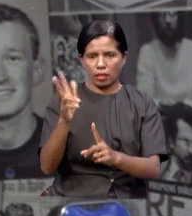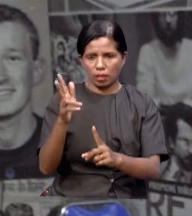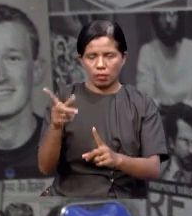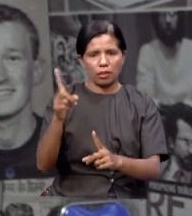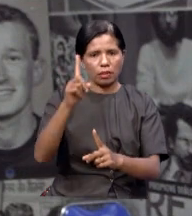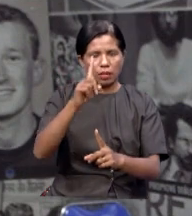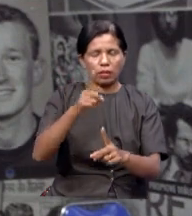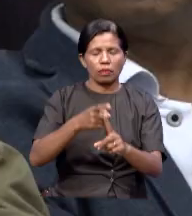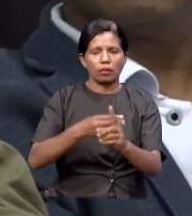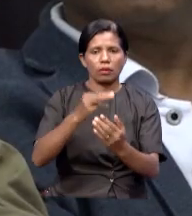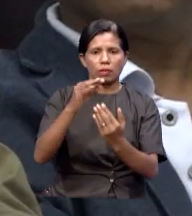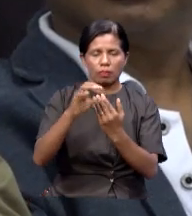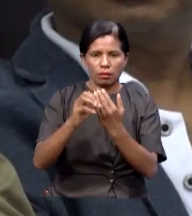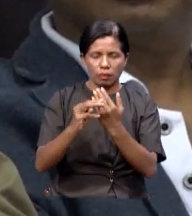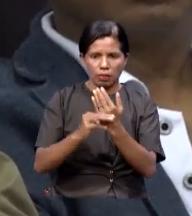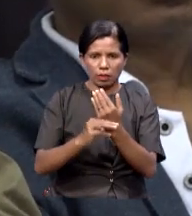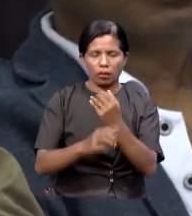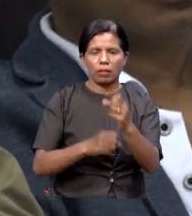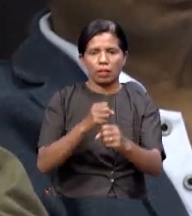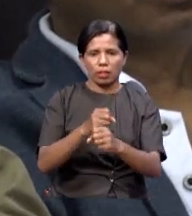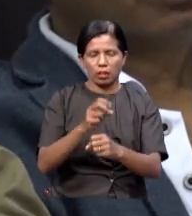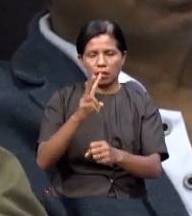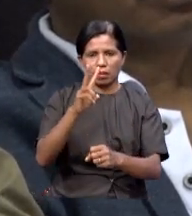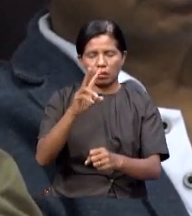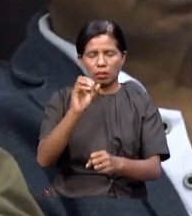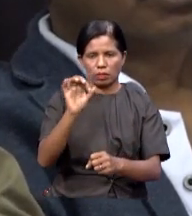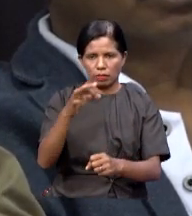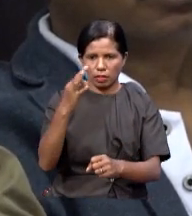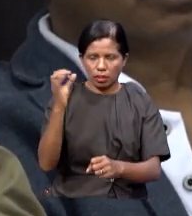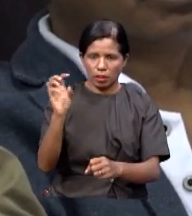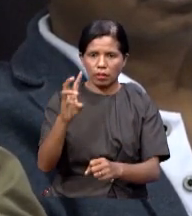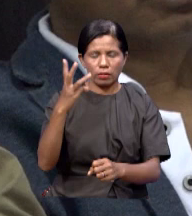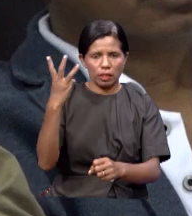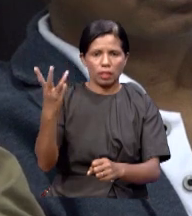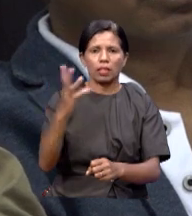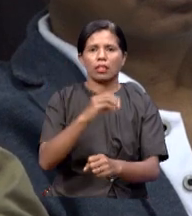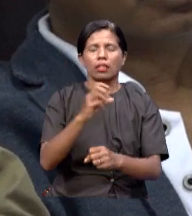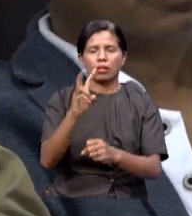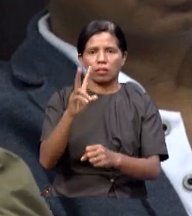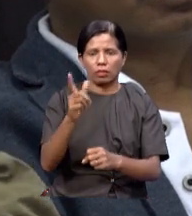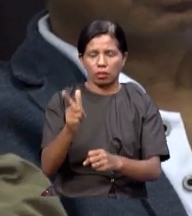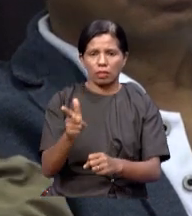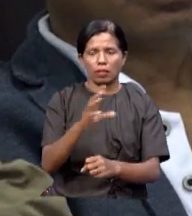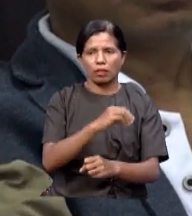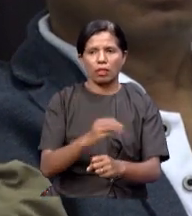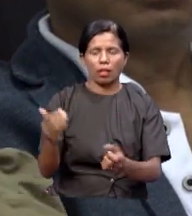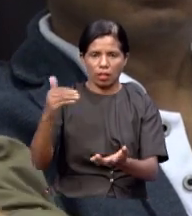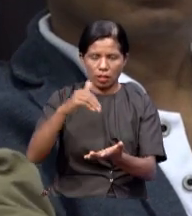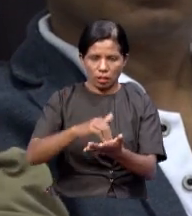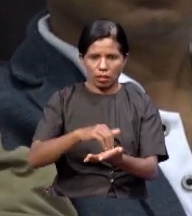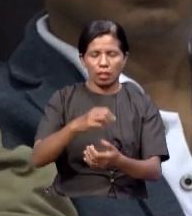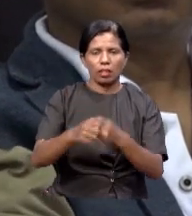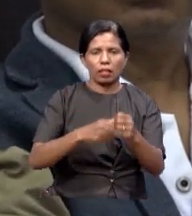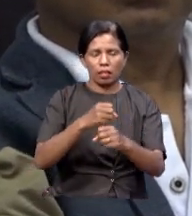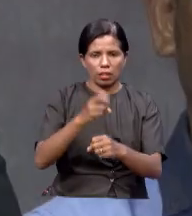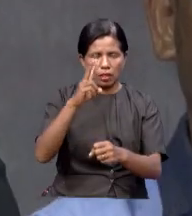recém-ida fulang março tinang rihurua sanulo recém-nem to tina rihurua rua nulo nore eleito ba período da rua